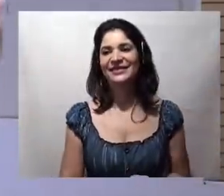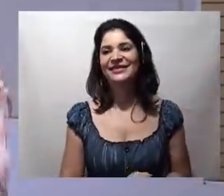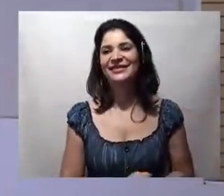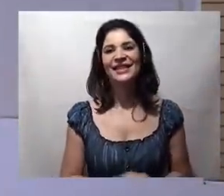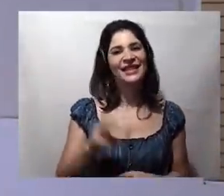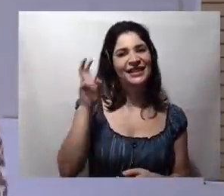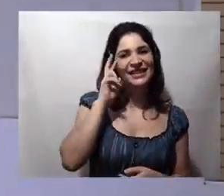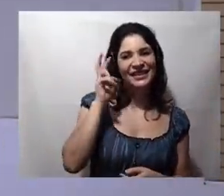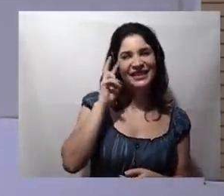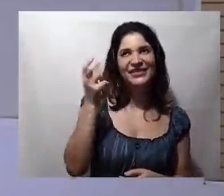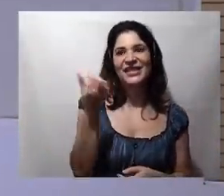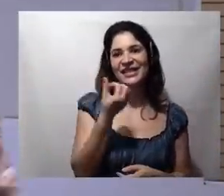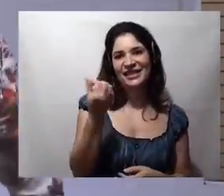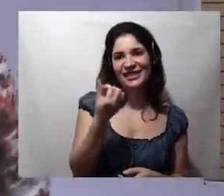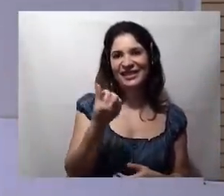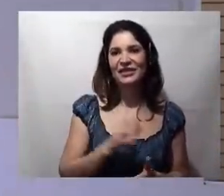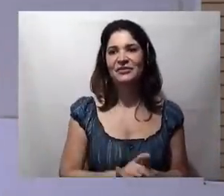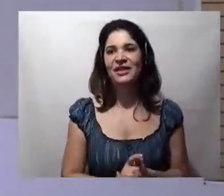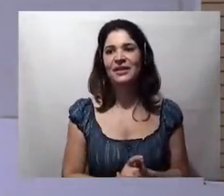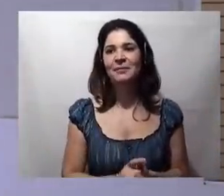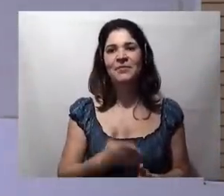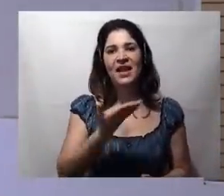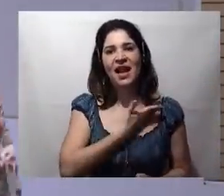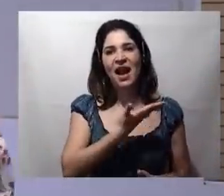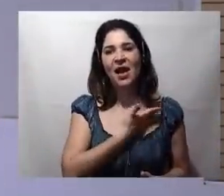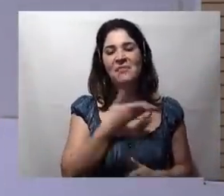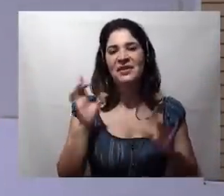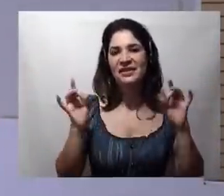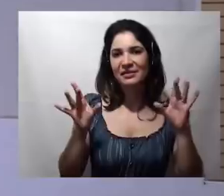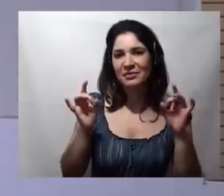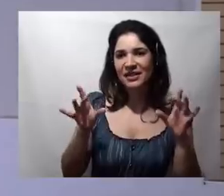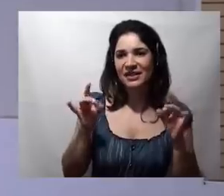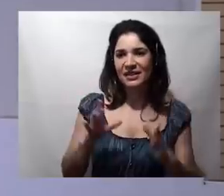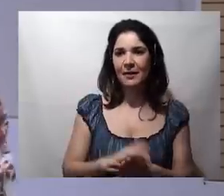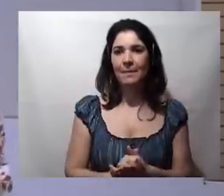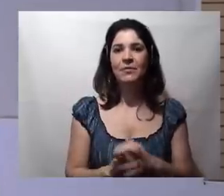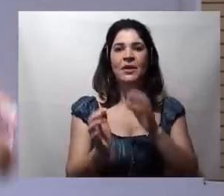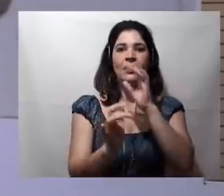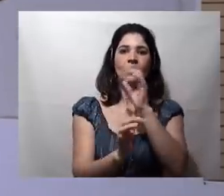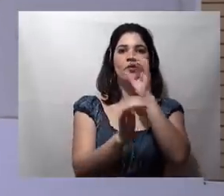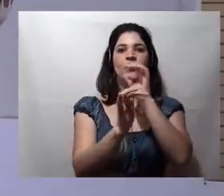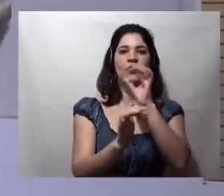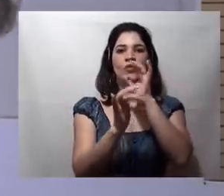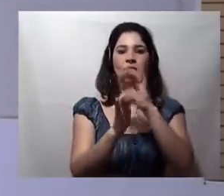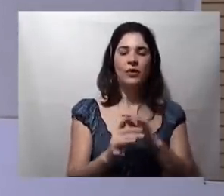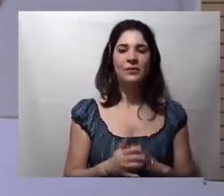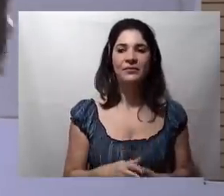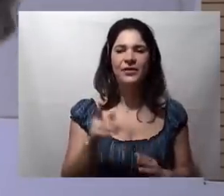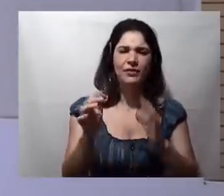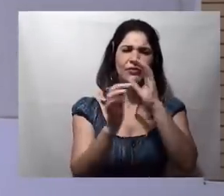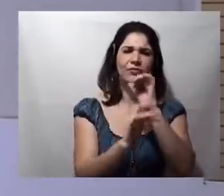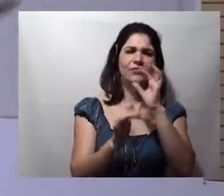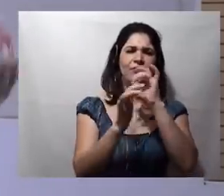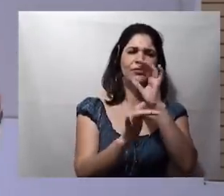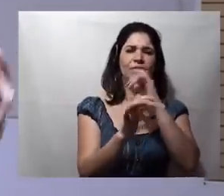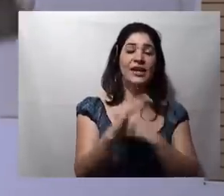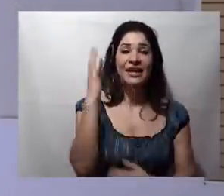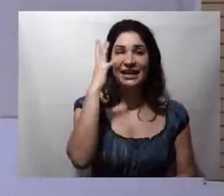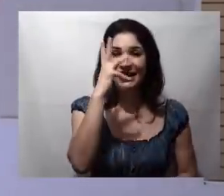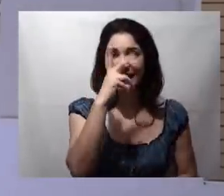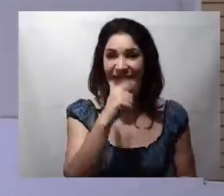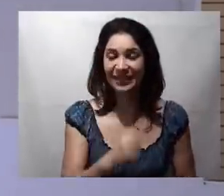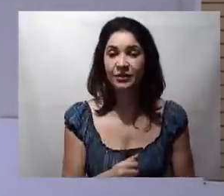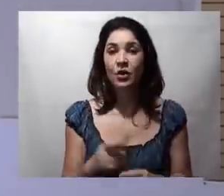bom dia quinta-feira e sexta-feira um dos amigos mais queridos é um saxofonista precisa ver o que que ele tá fazendo na